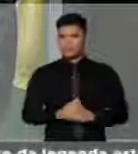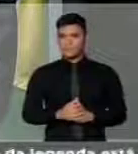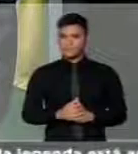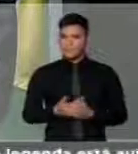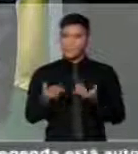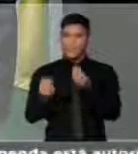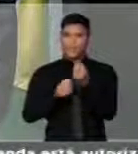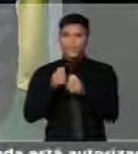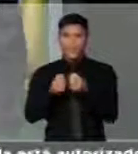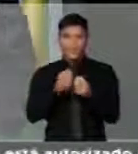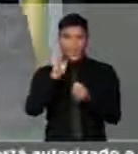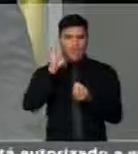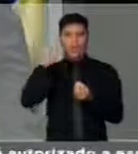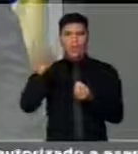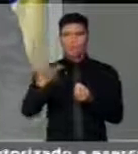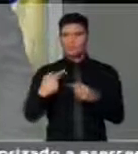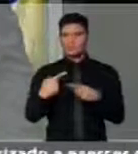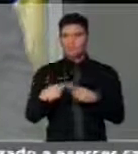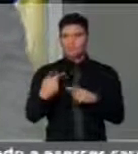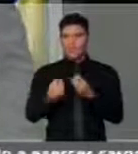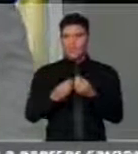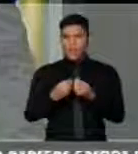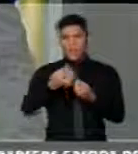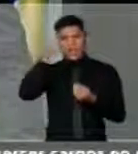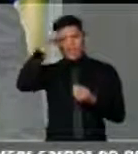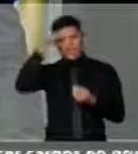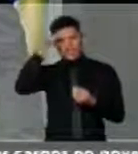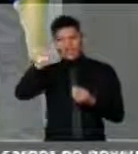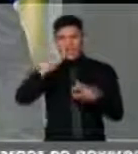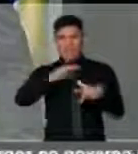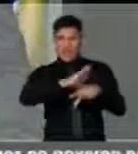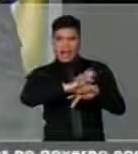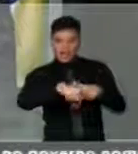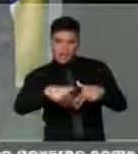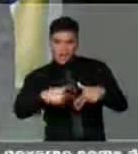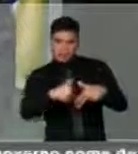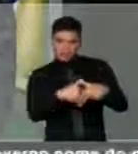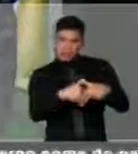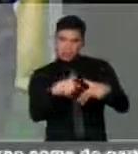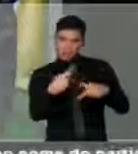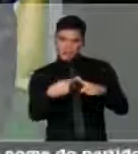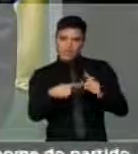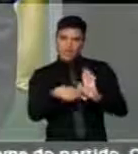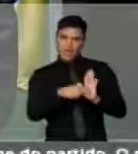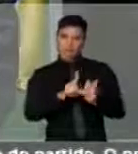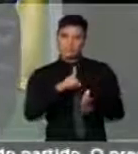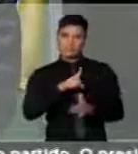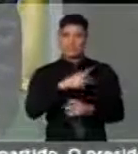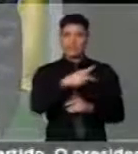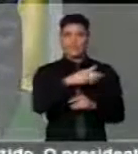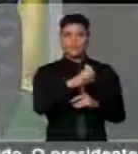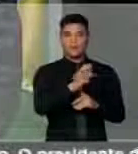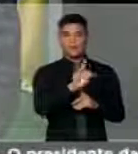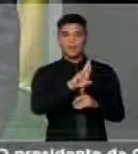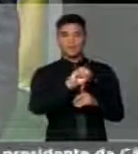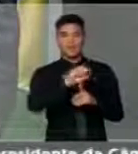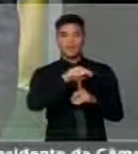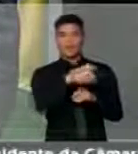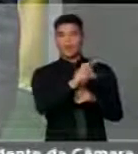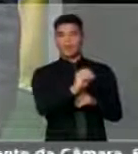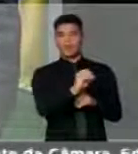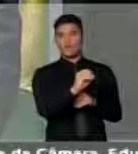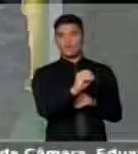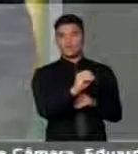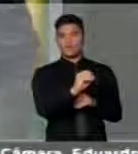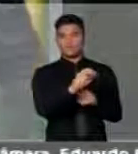as soluções para a roubalheira que existiu através do Petrolão? Não é apenas pelos 20